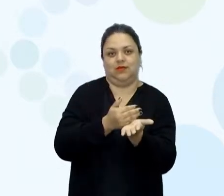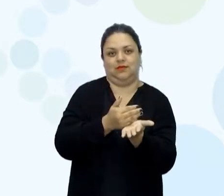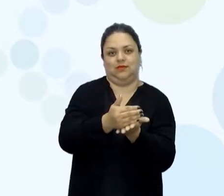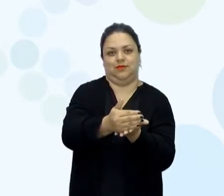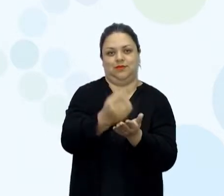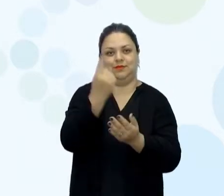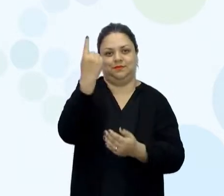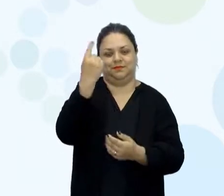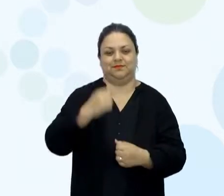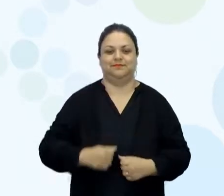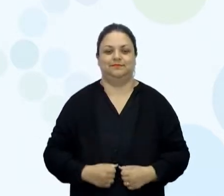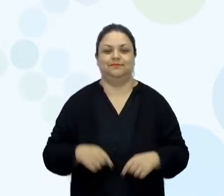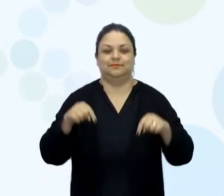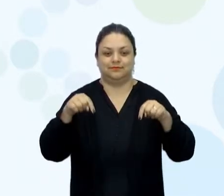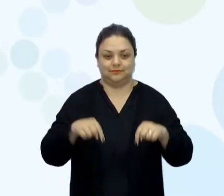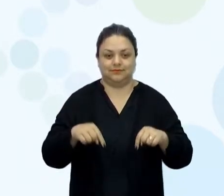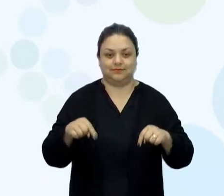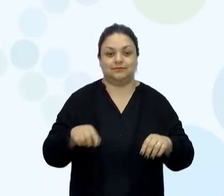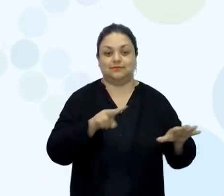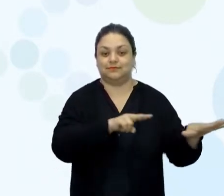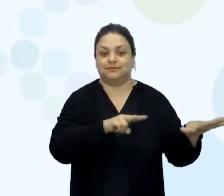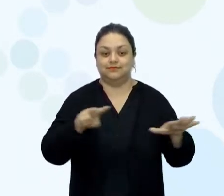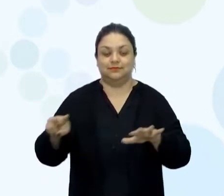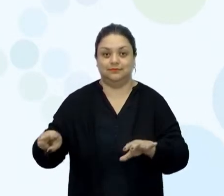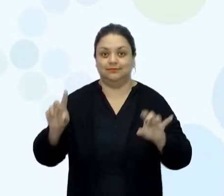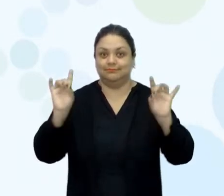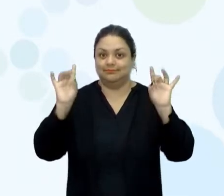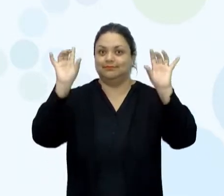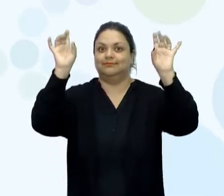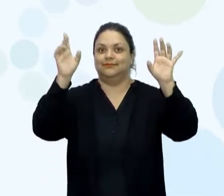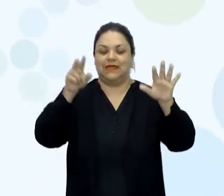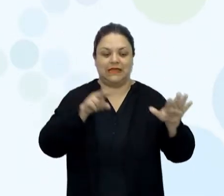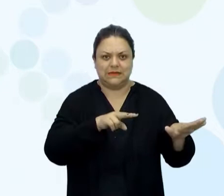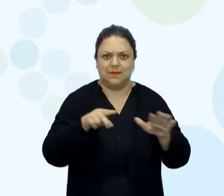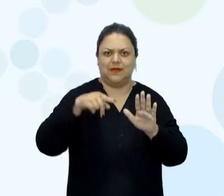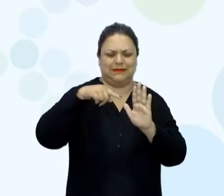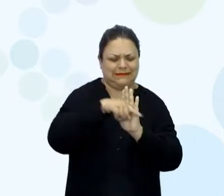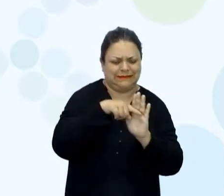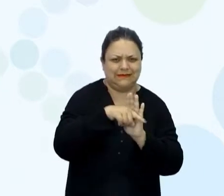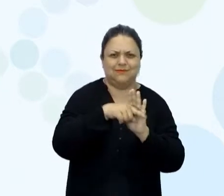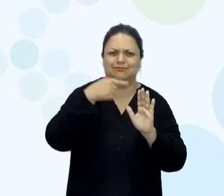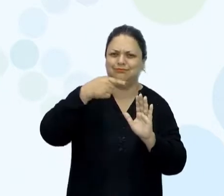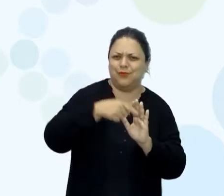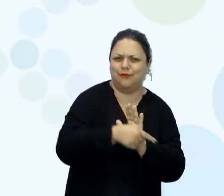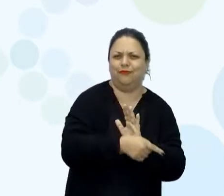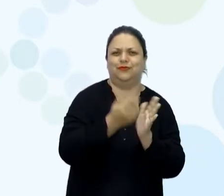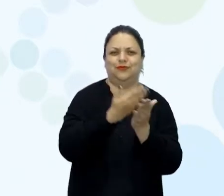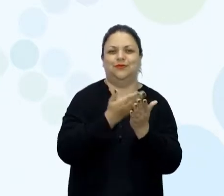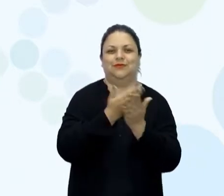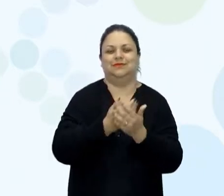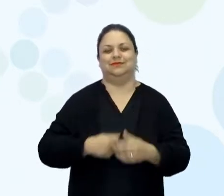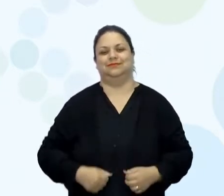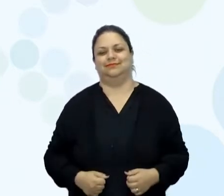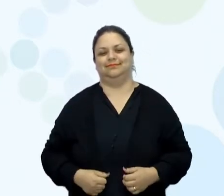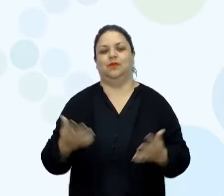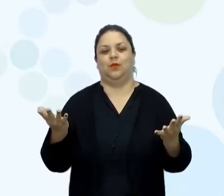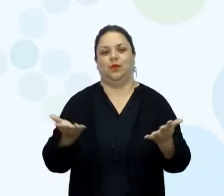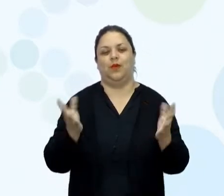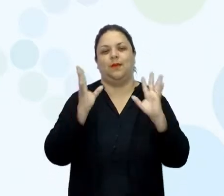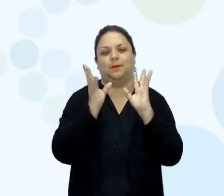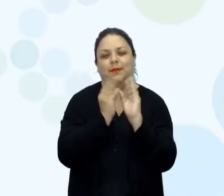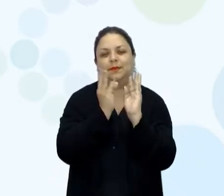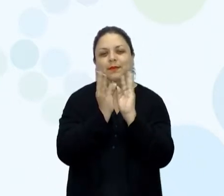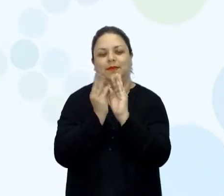estamos na semana 6, na semana de estudos intensivos. Então aí a gente está retomando algumas aulas que a gente viu aí nesse